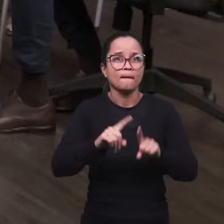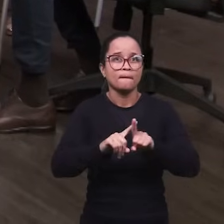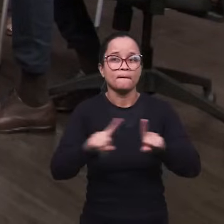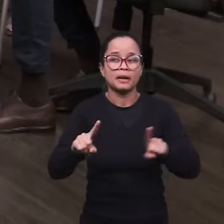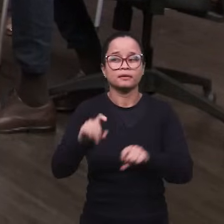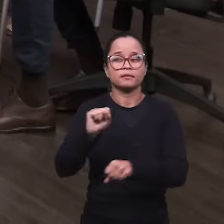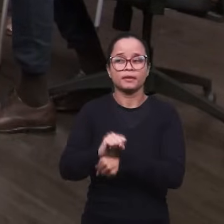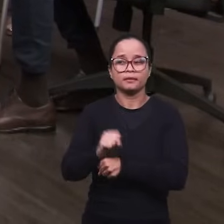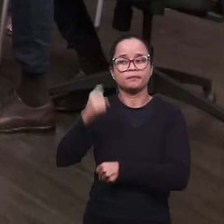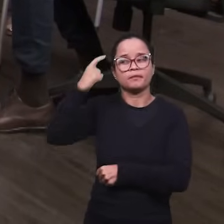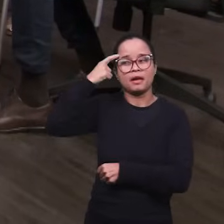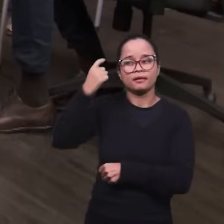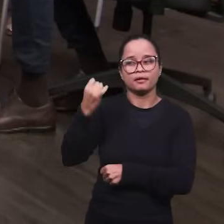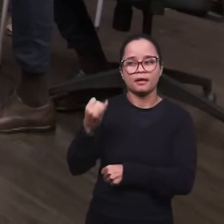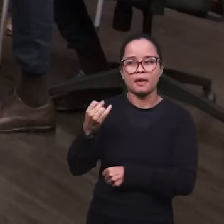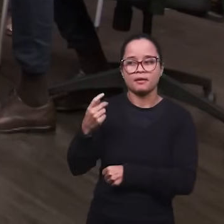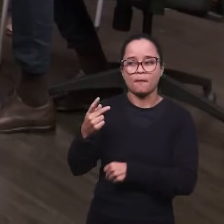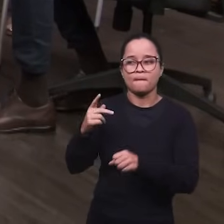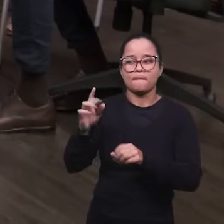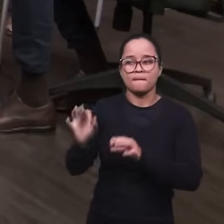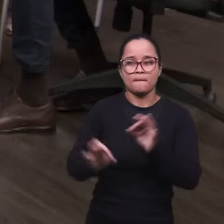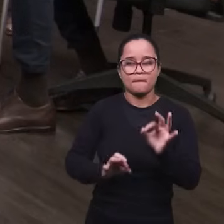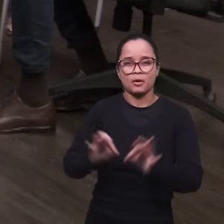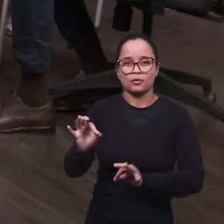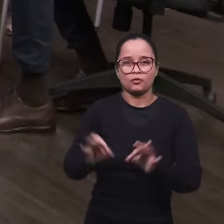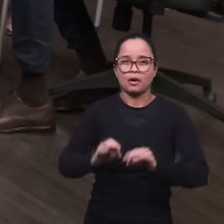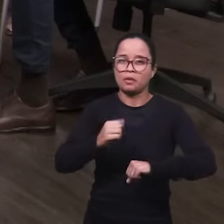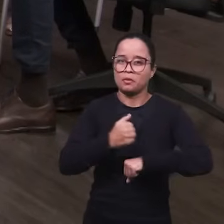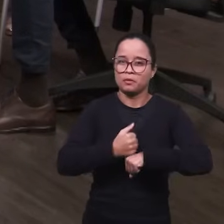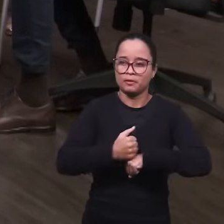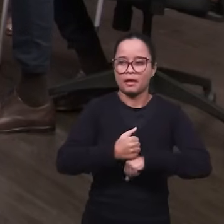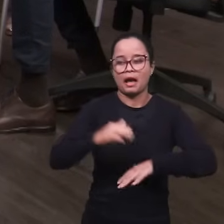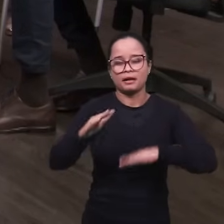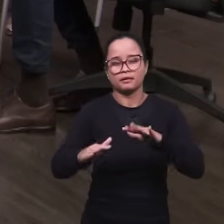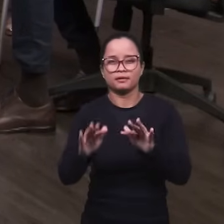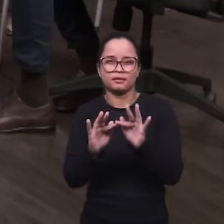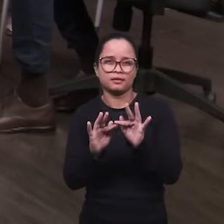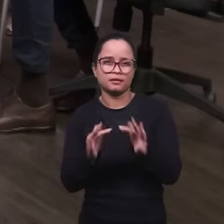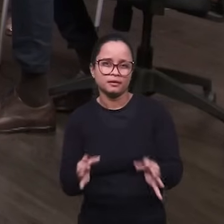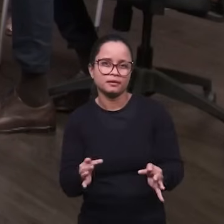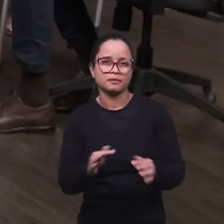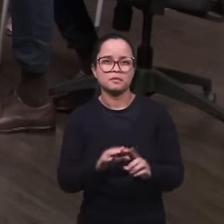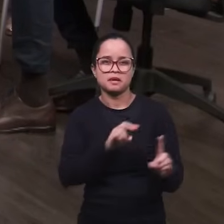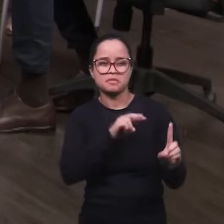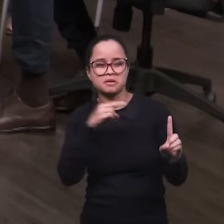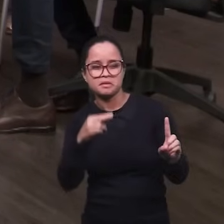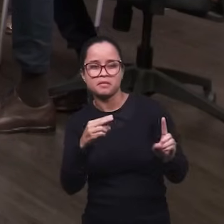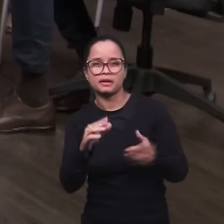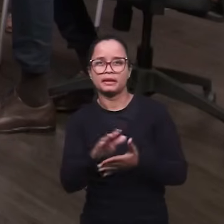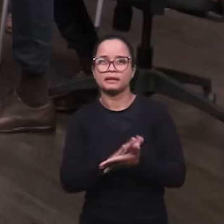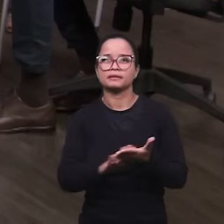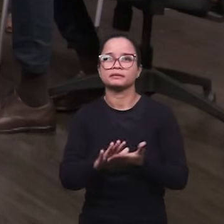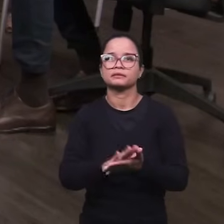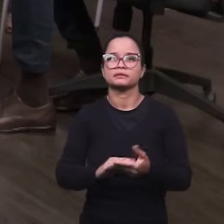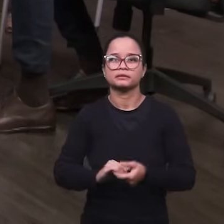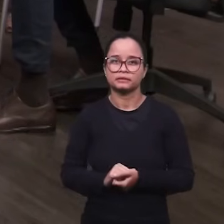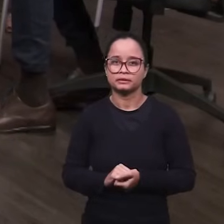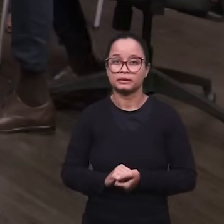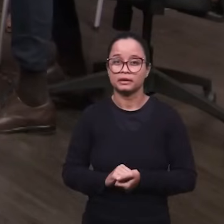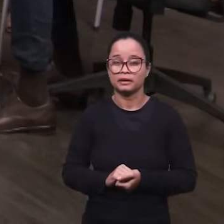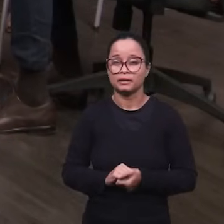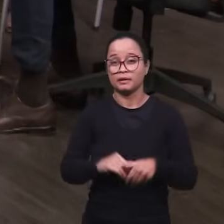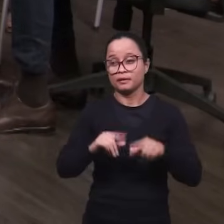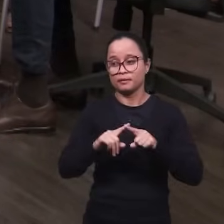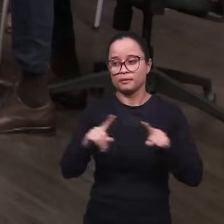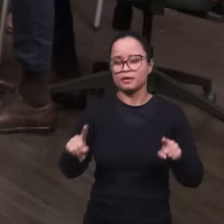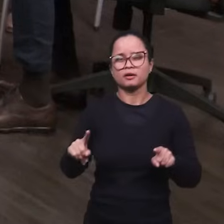mas para e pensa se o seu projeto profissional, às vezes mais simples, sem muita perspectiva, sem